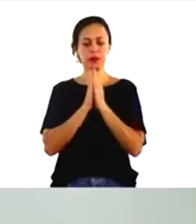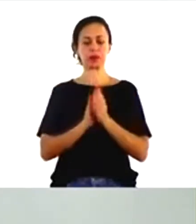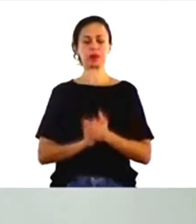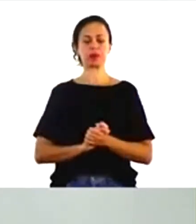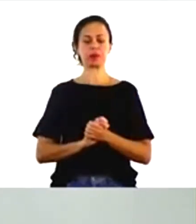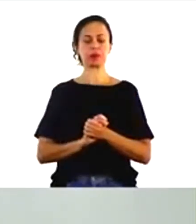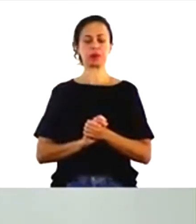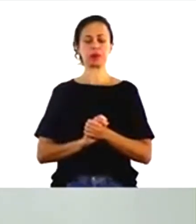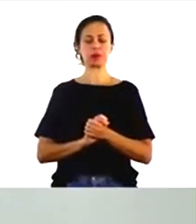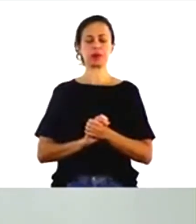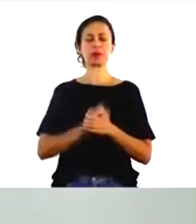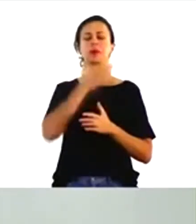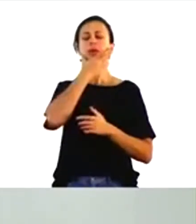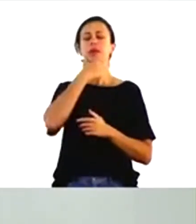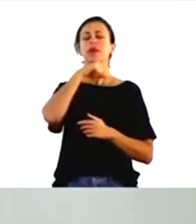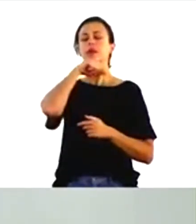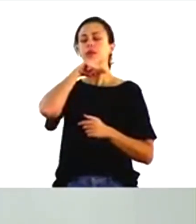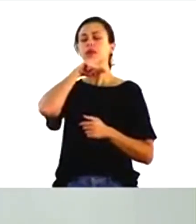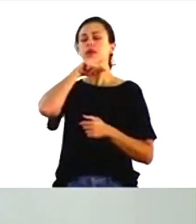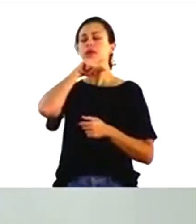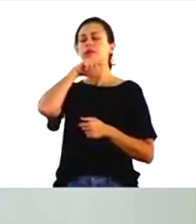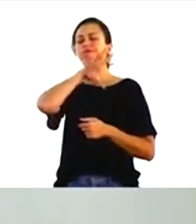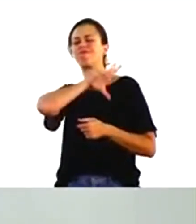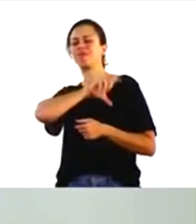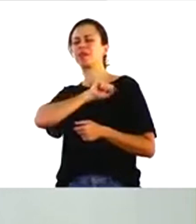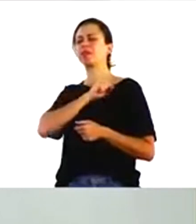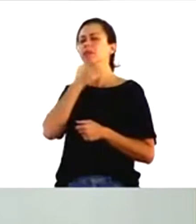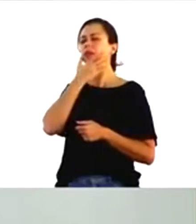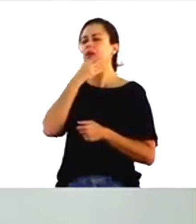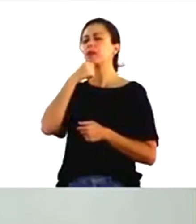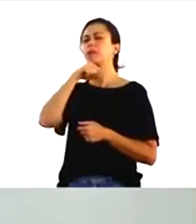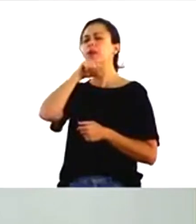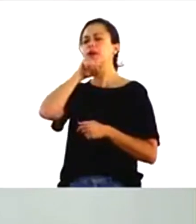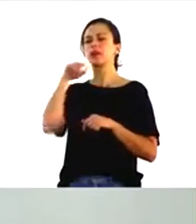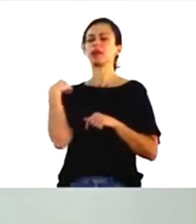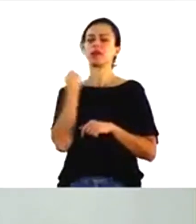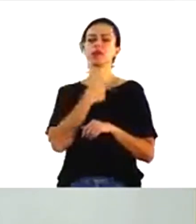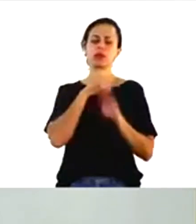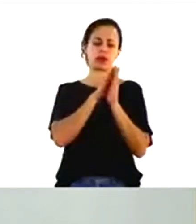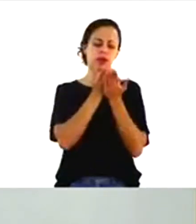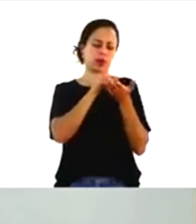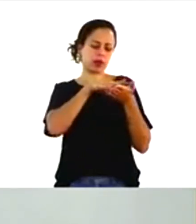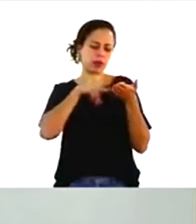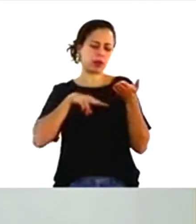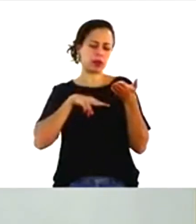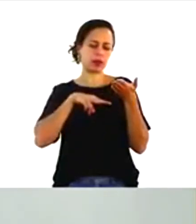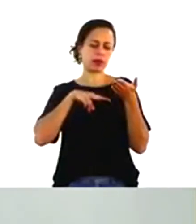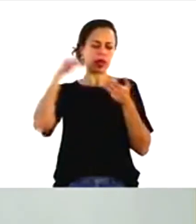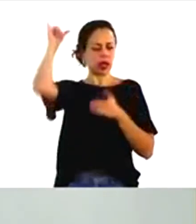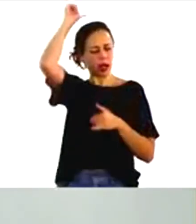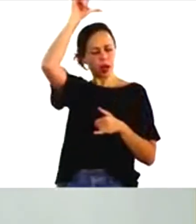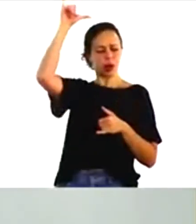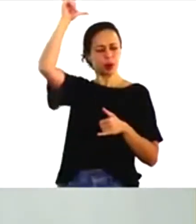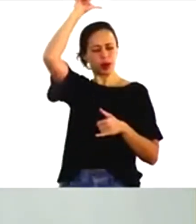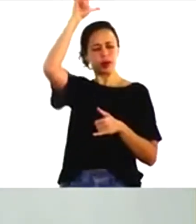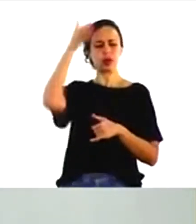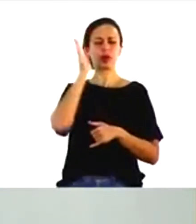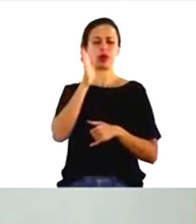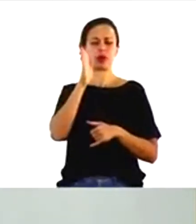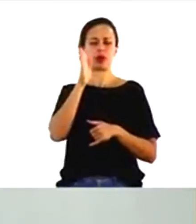a palavra é tua, ela está aberta, foi lida. Unja o teu servo, para que ele fale em teu